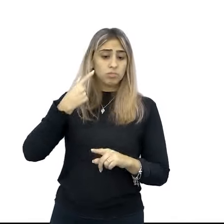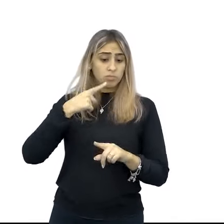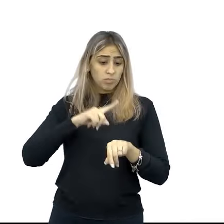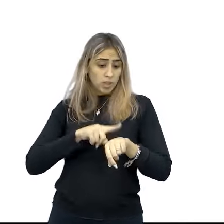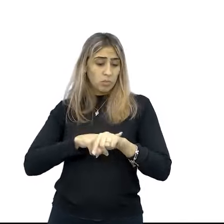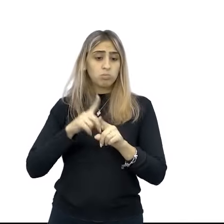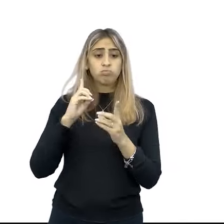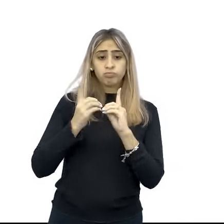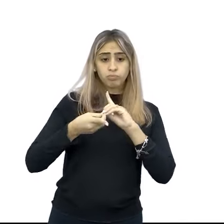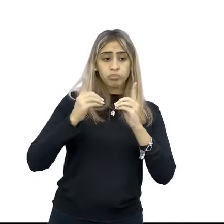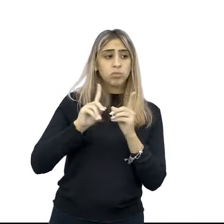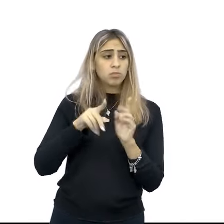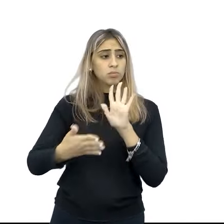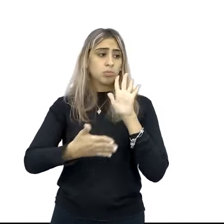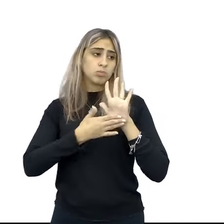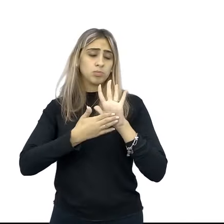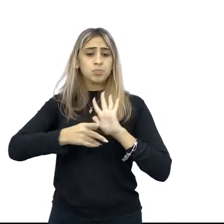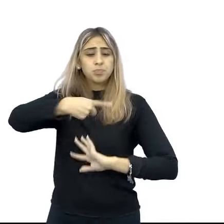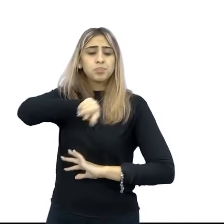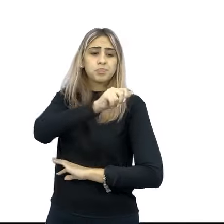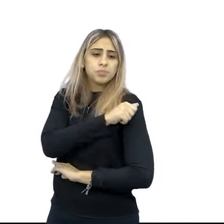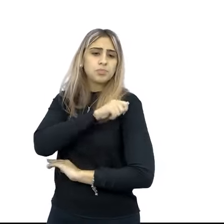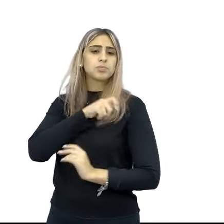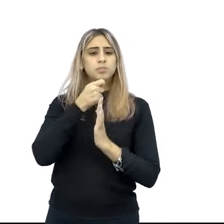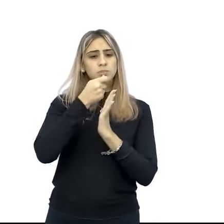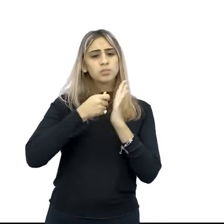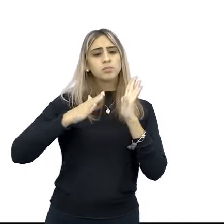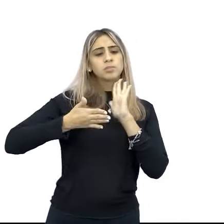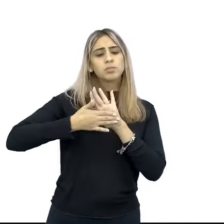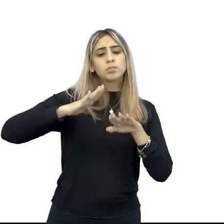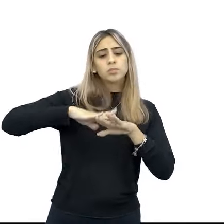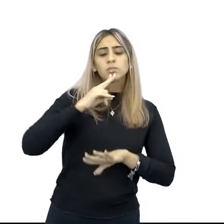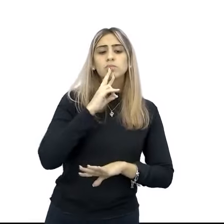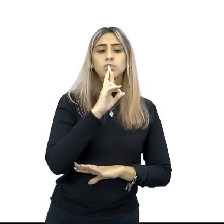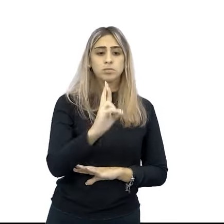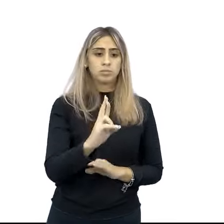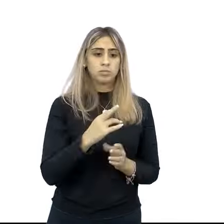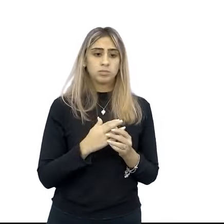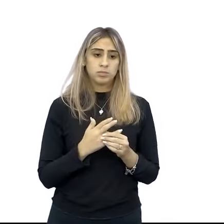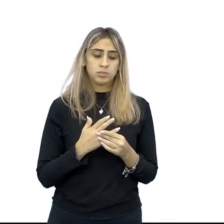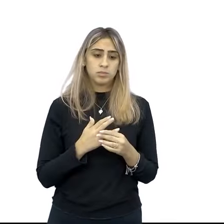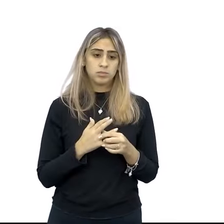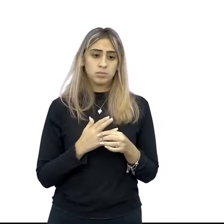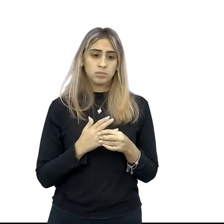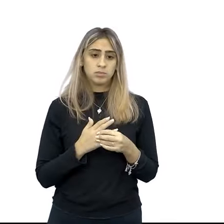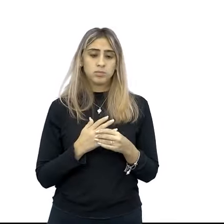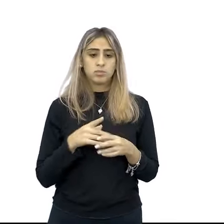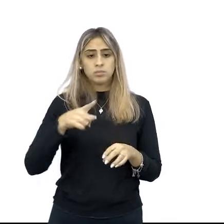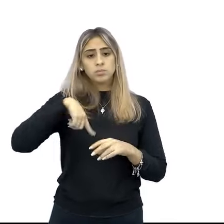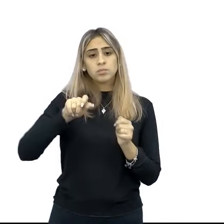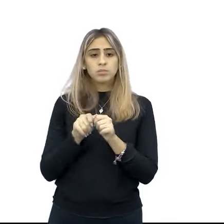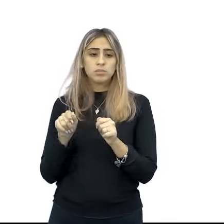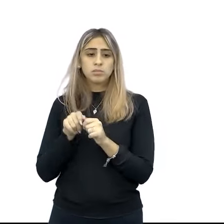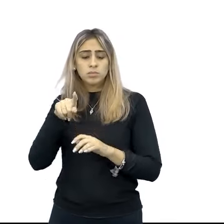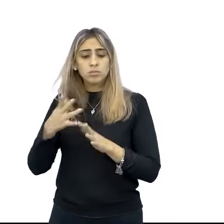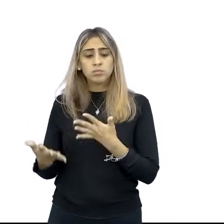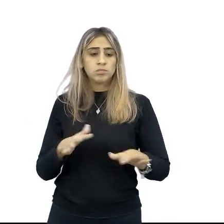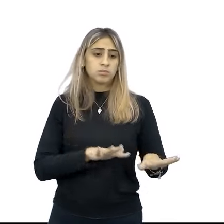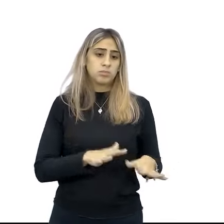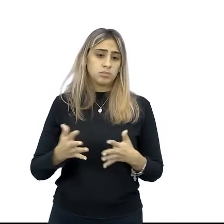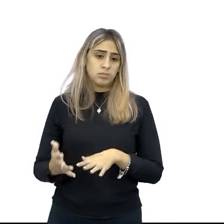didático, é possível propor que esses estudantes escrevam uma resposta dessas cartas, né? Que eles façam esse